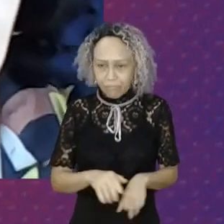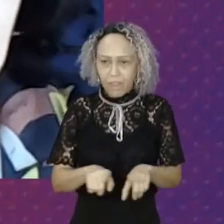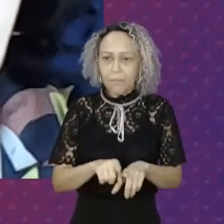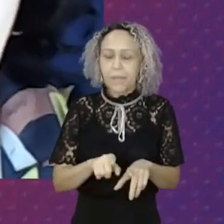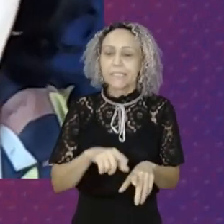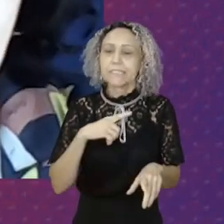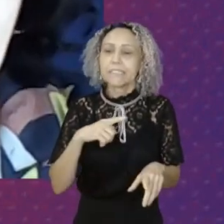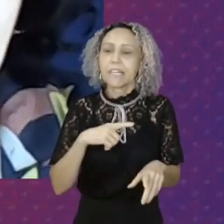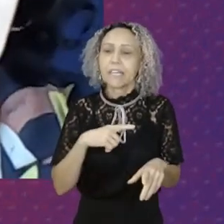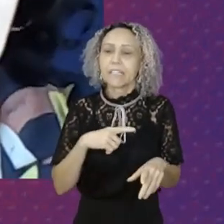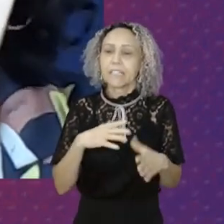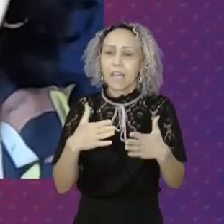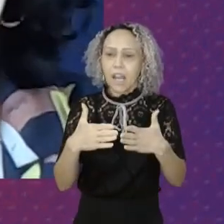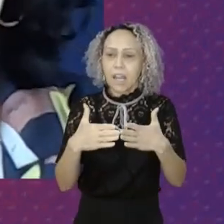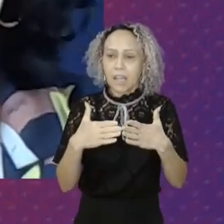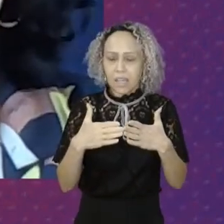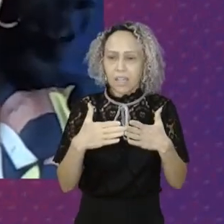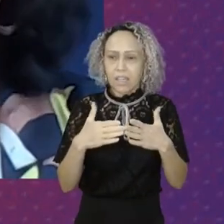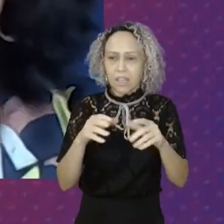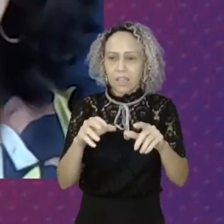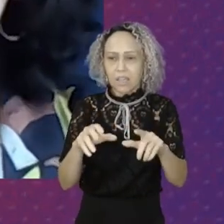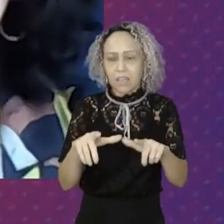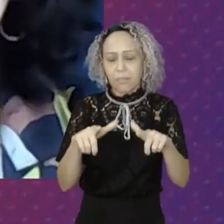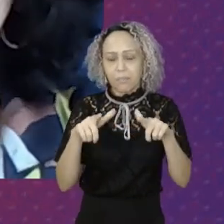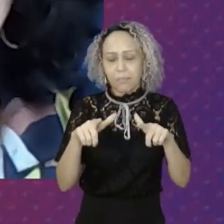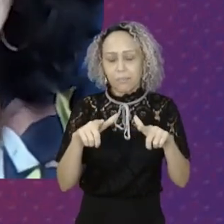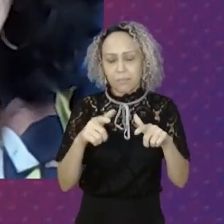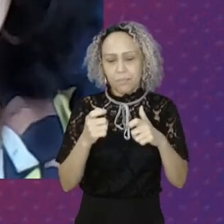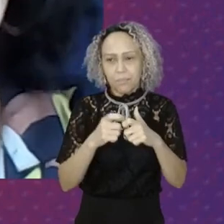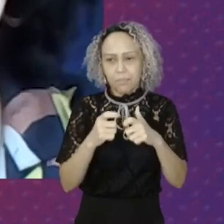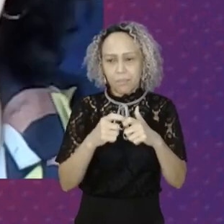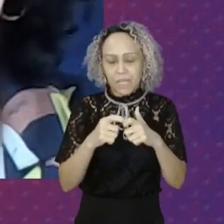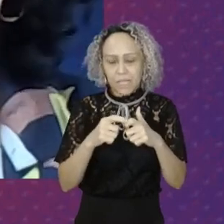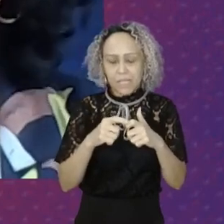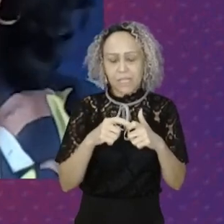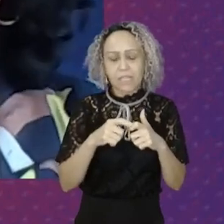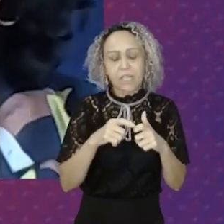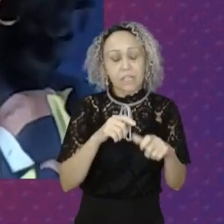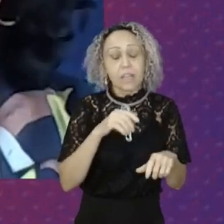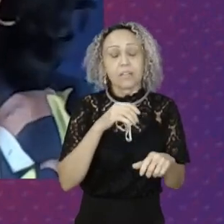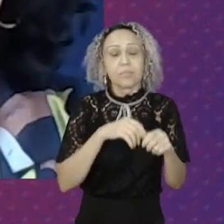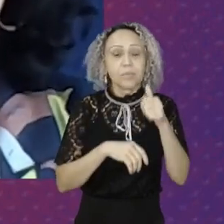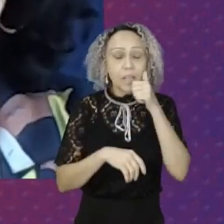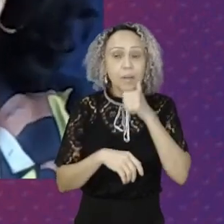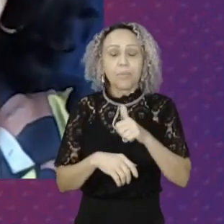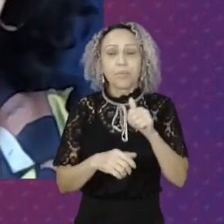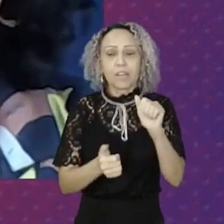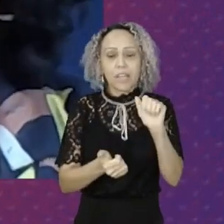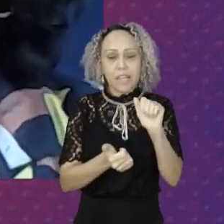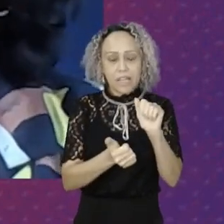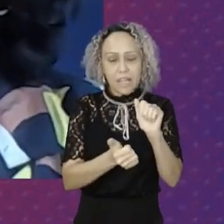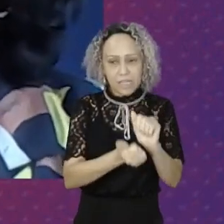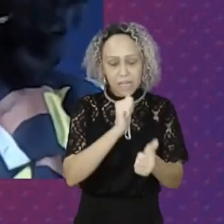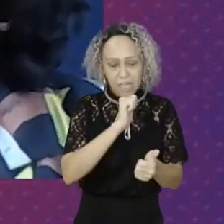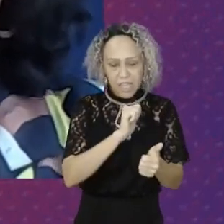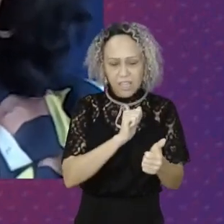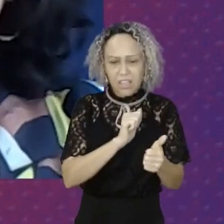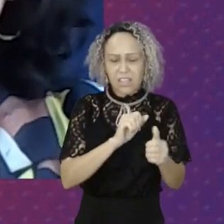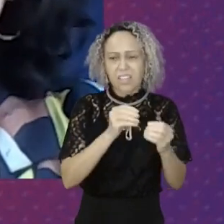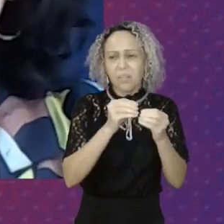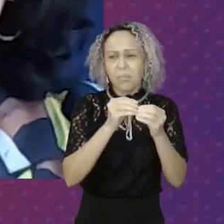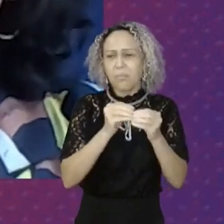gente sabe que hoje as mulheres são muito prejudicadas, né, as nossas atletas,